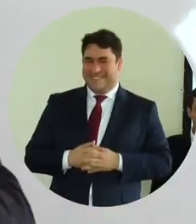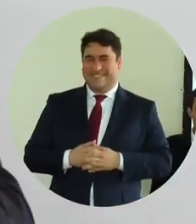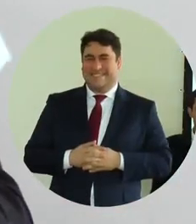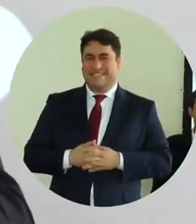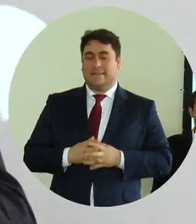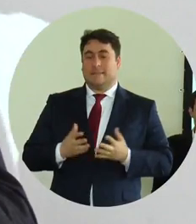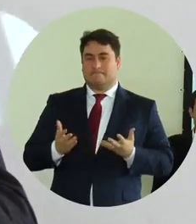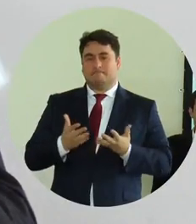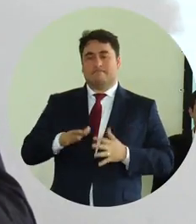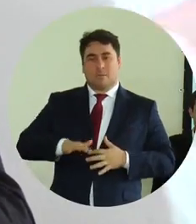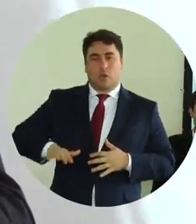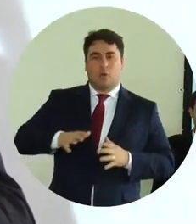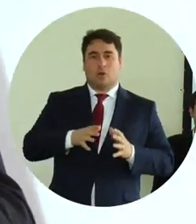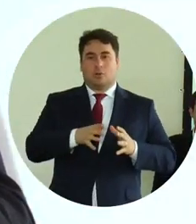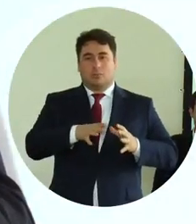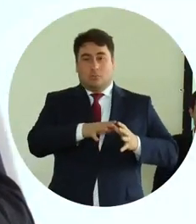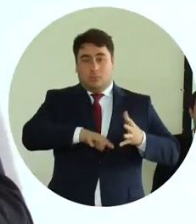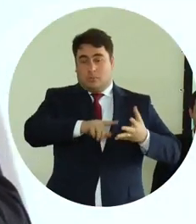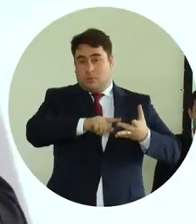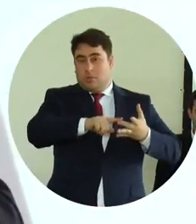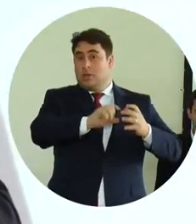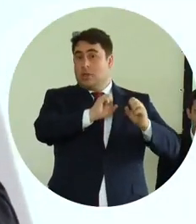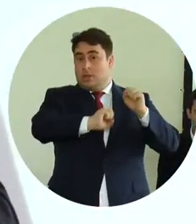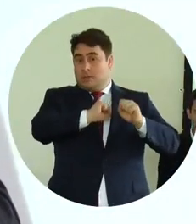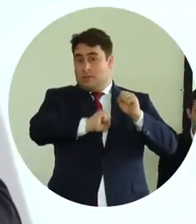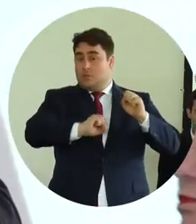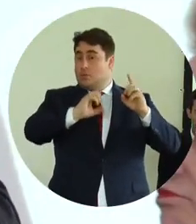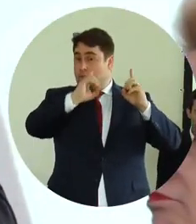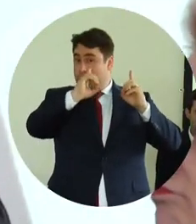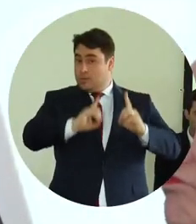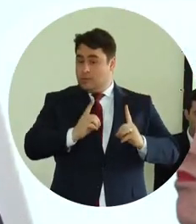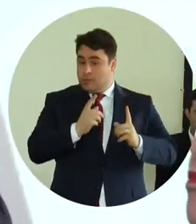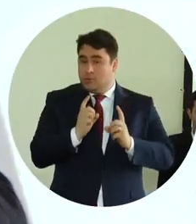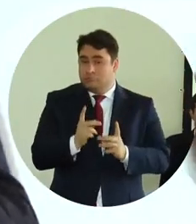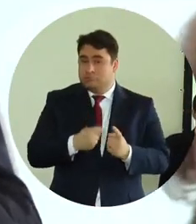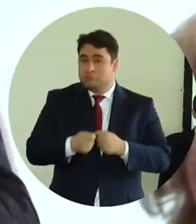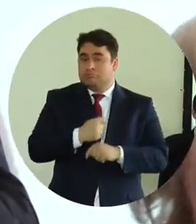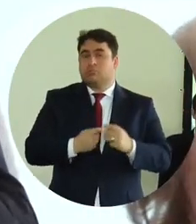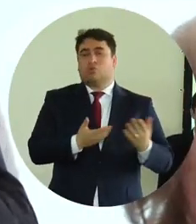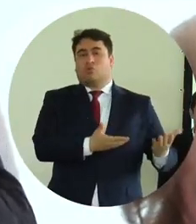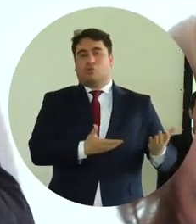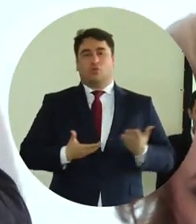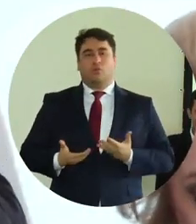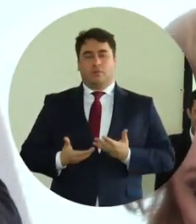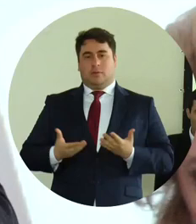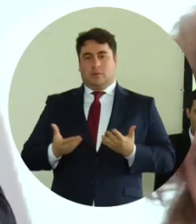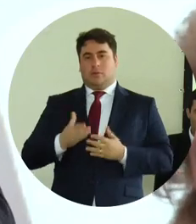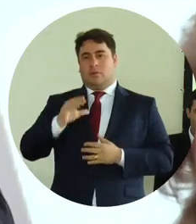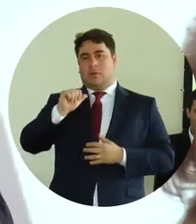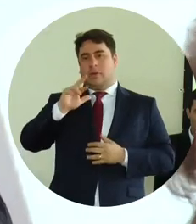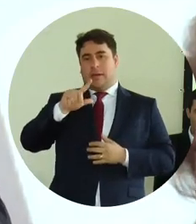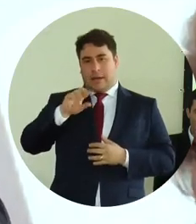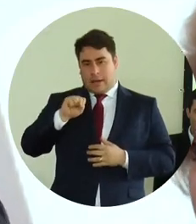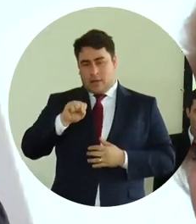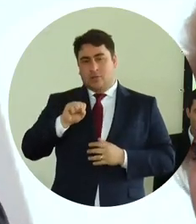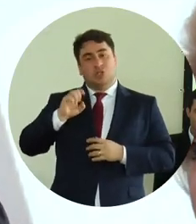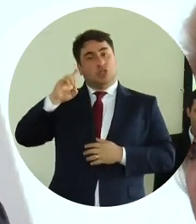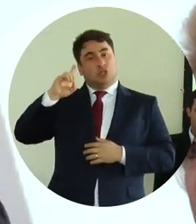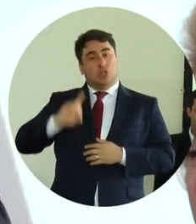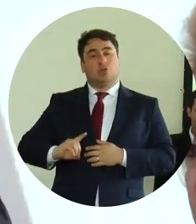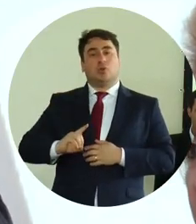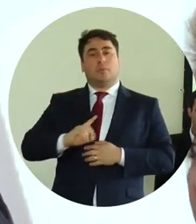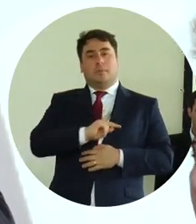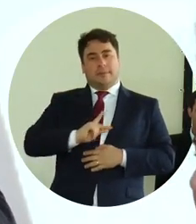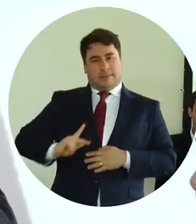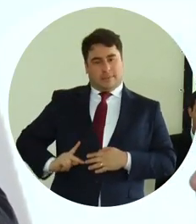Senhoras e senhores, na categoria empreendedores com deficiência, convidamos o Dr. Carlos Antônio Luque,